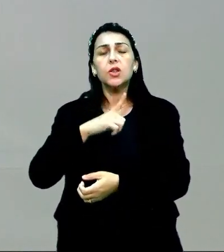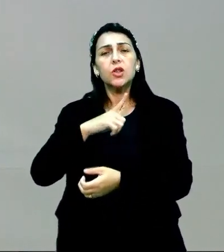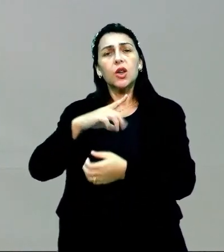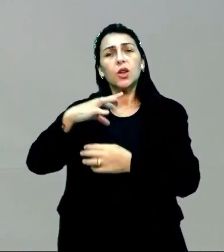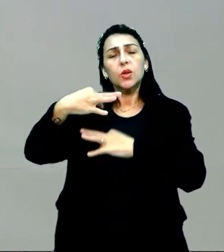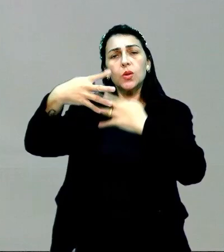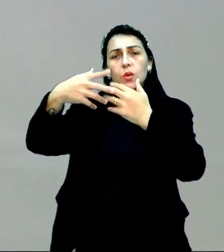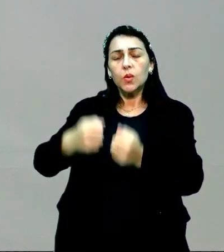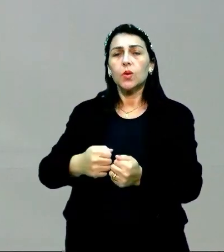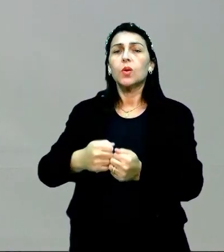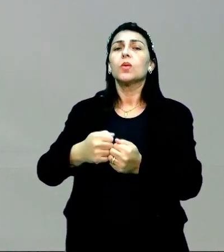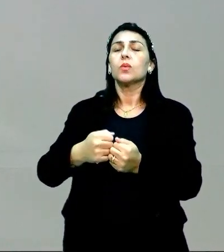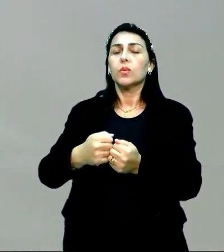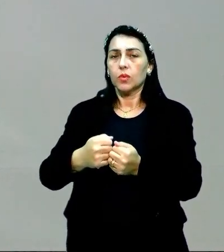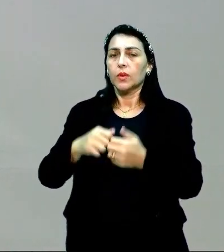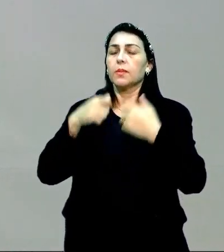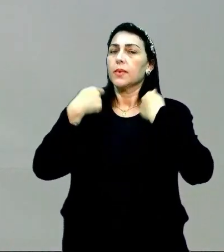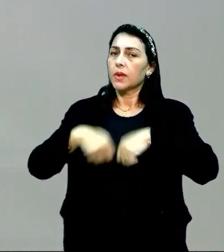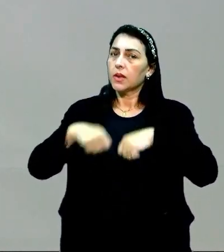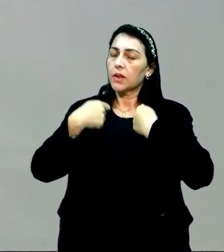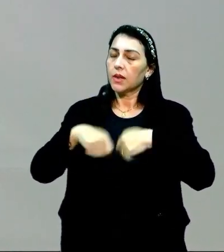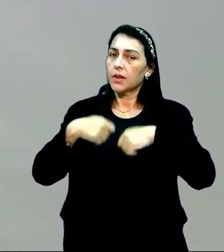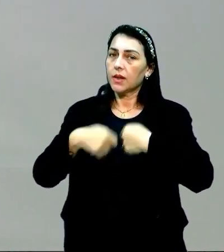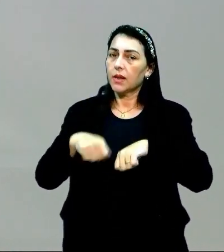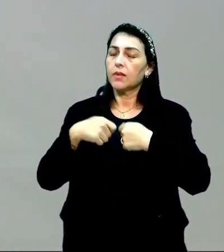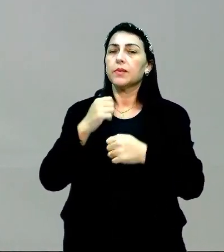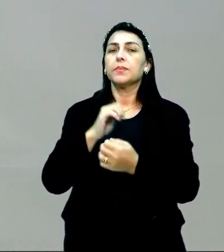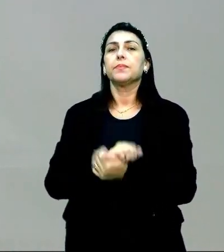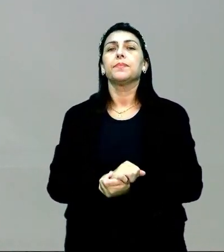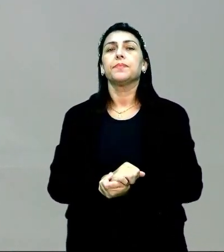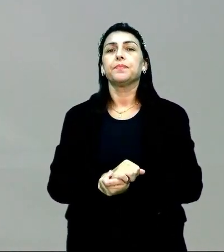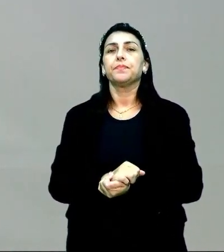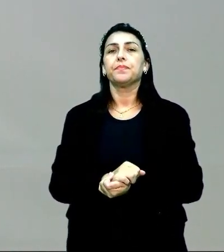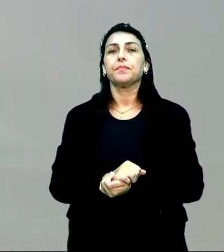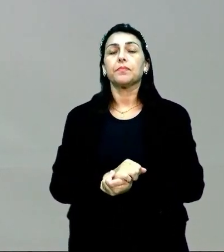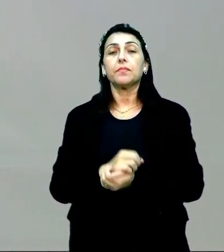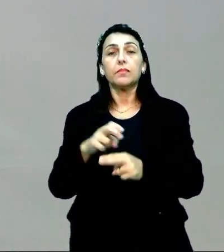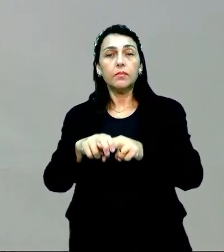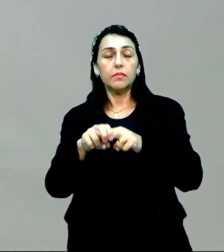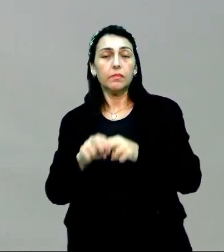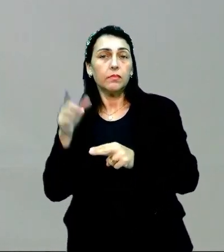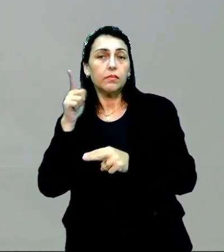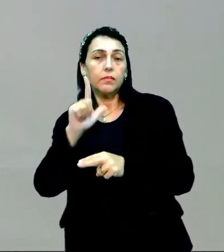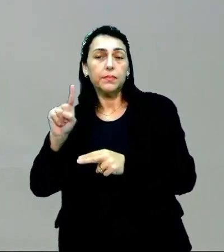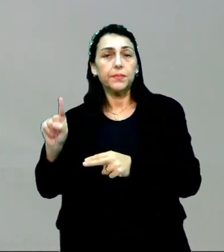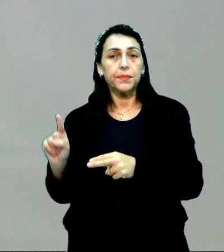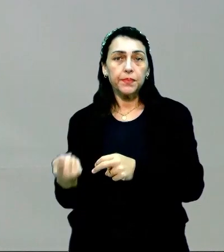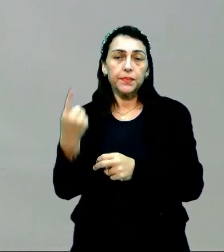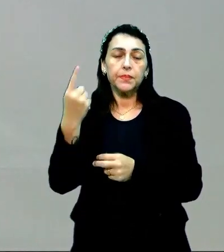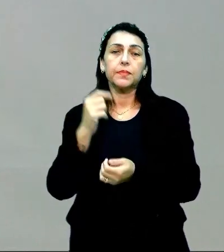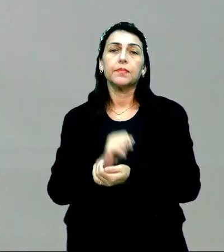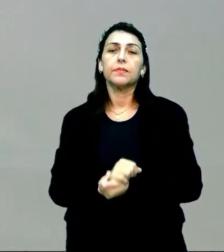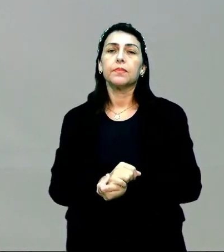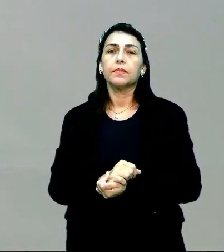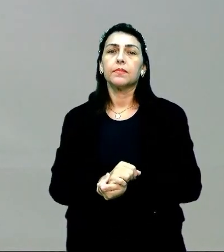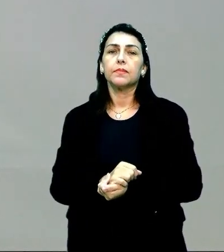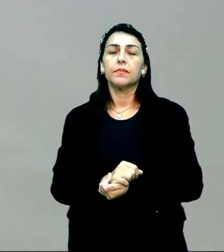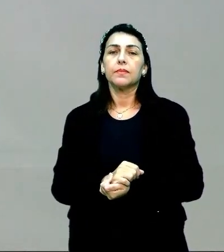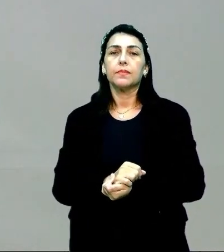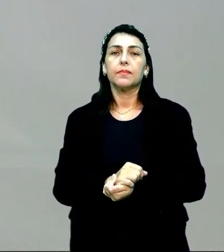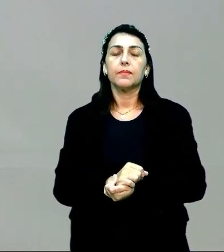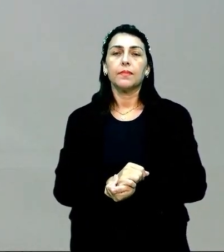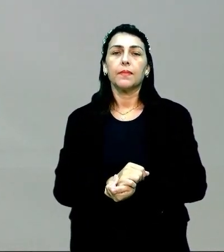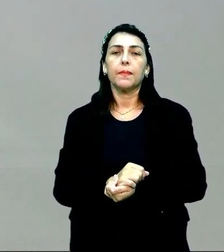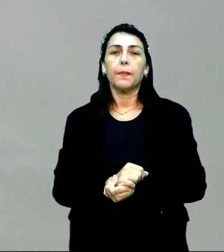todos os recursos necessários e os mecanismos que ela necessitava. Por isso, ela alcançou os 1.000 pontos. E é